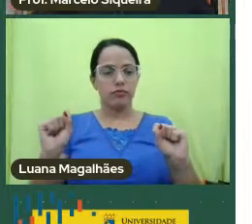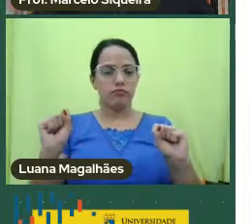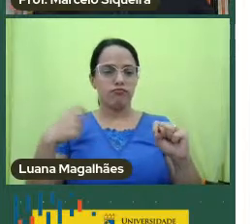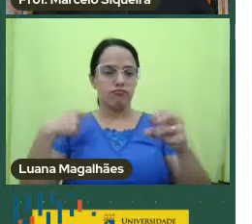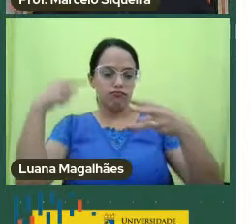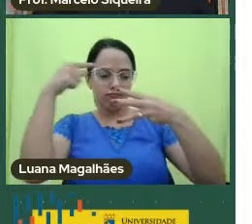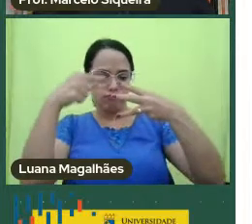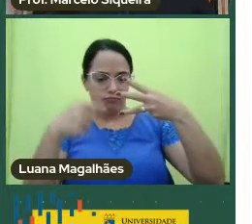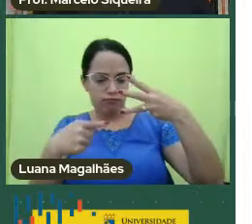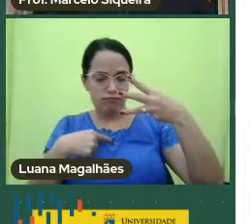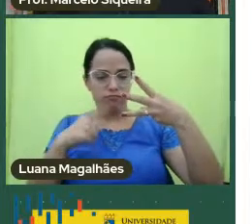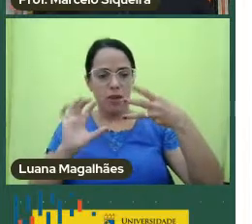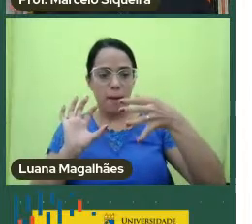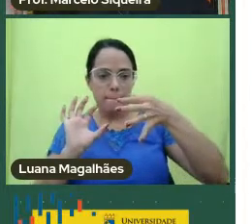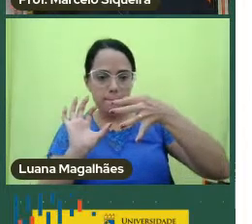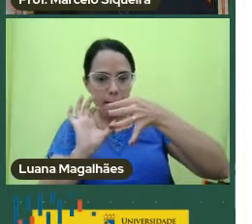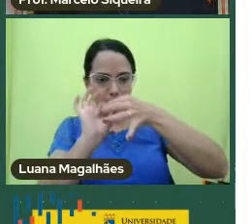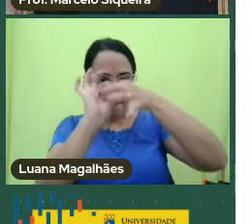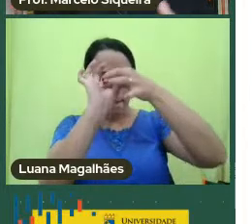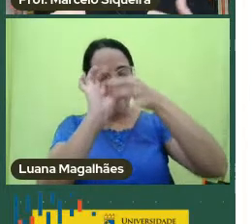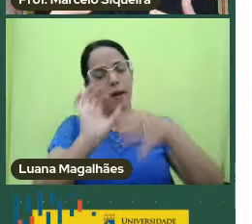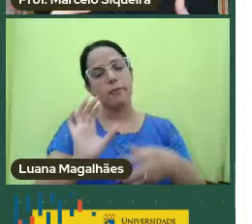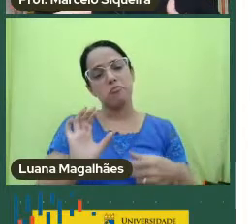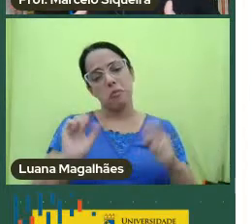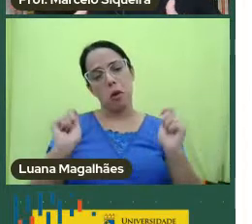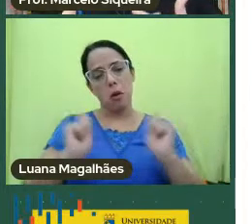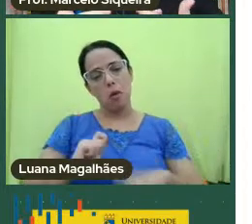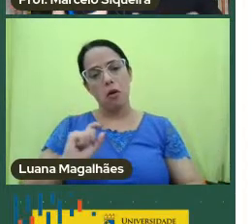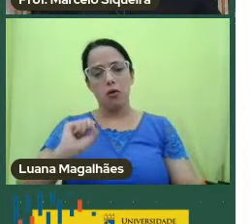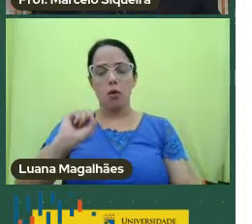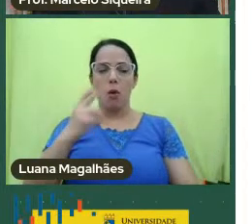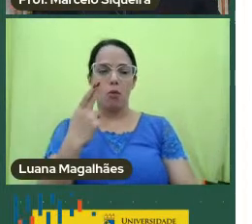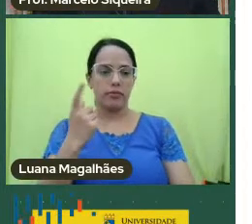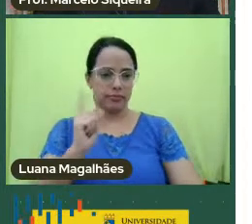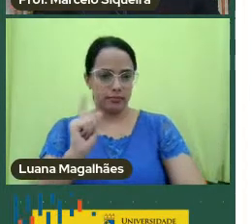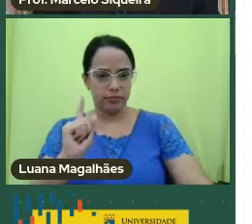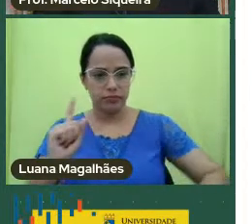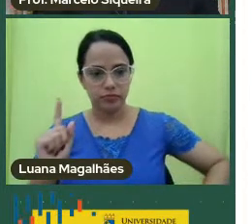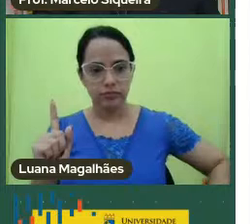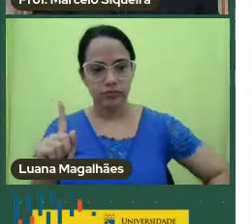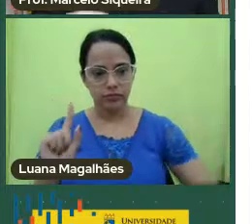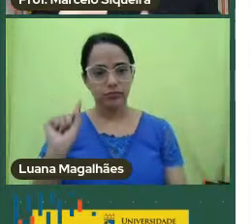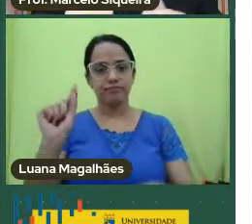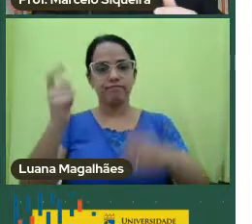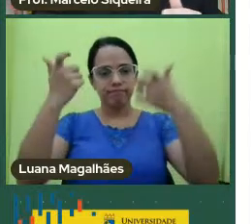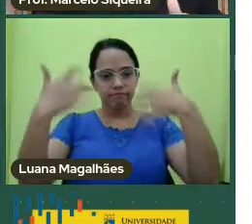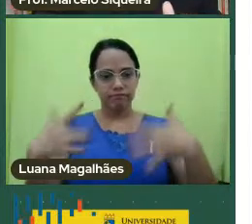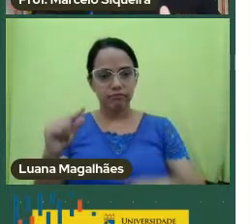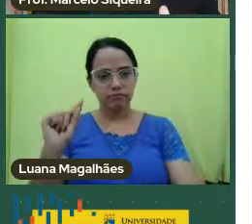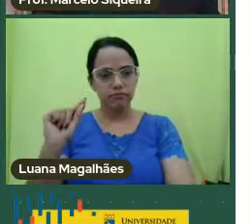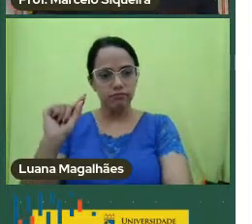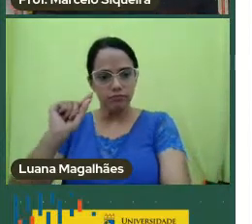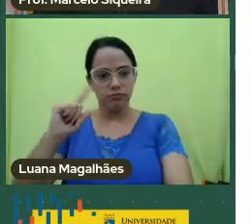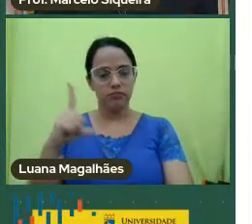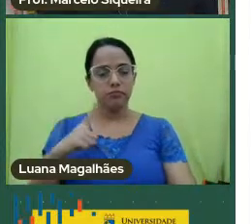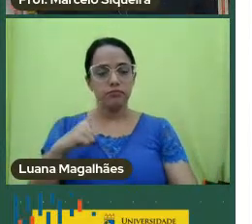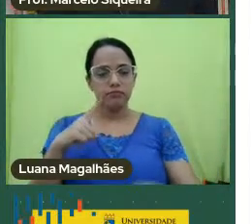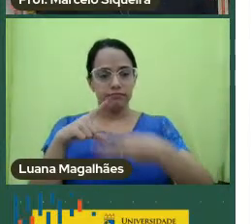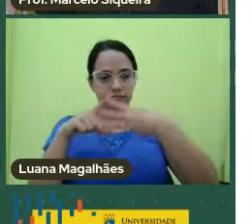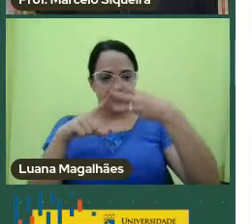né? Mas para Panofsky, quando você observa uma imagem, né, você tem esses três